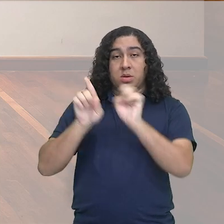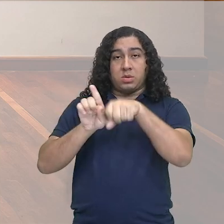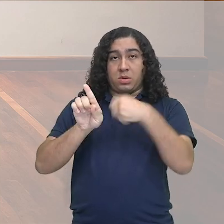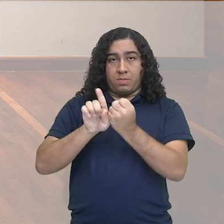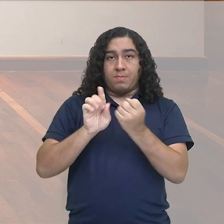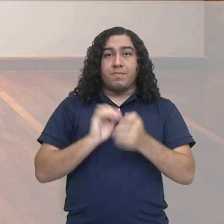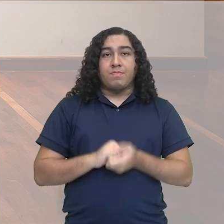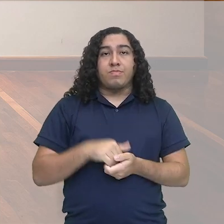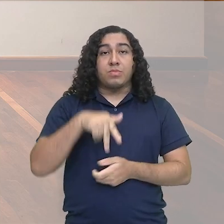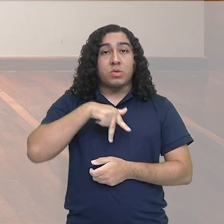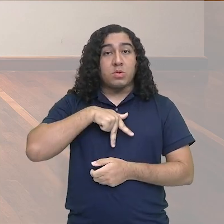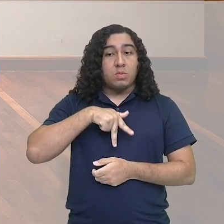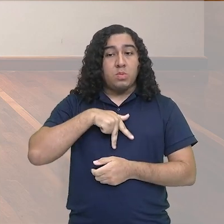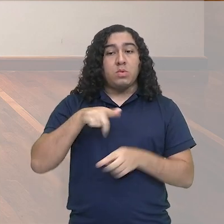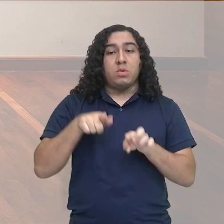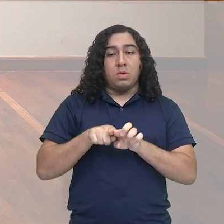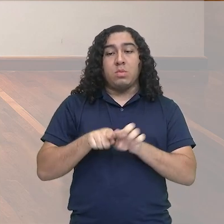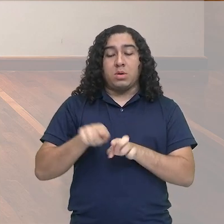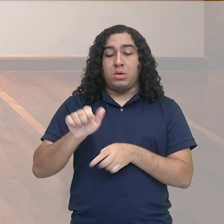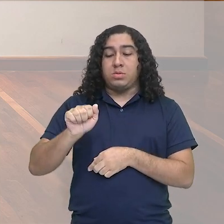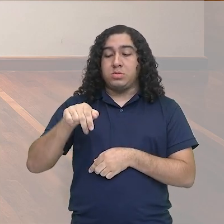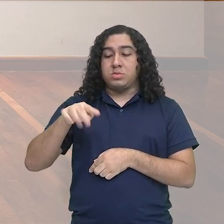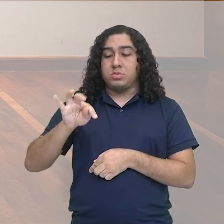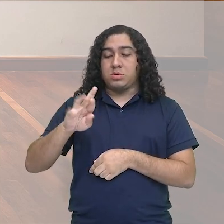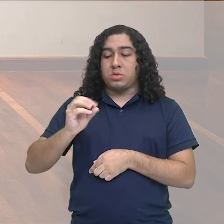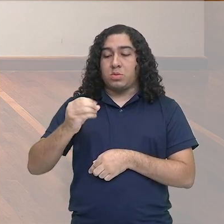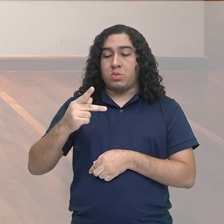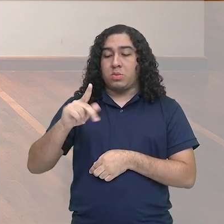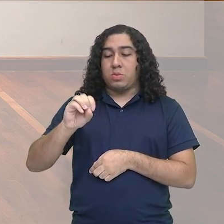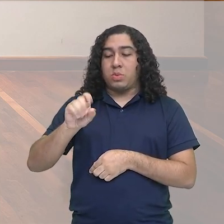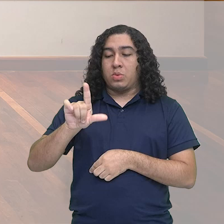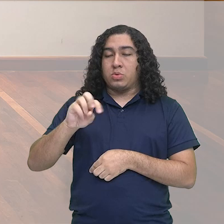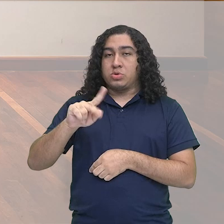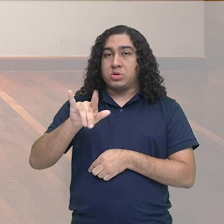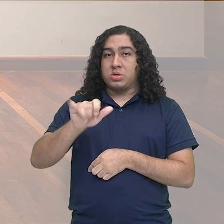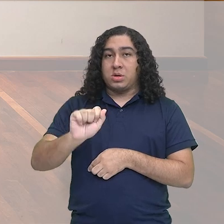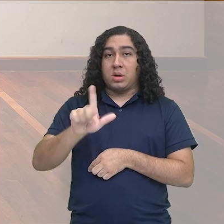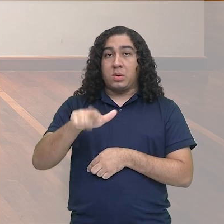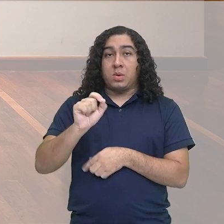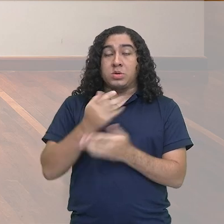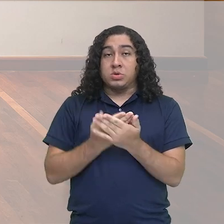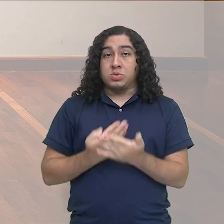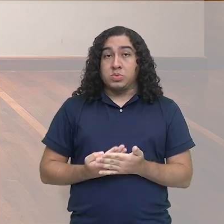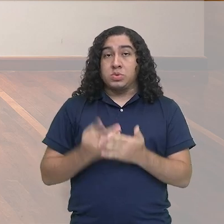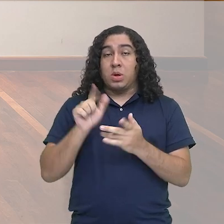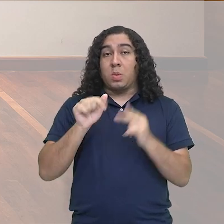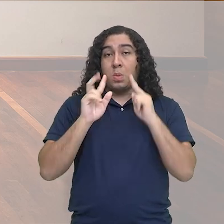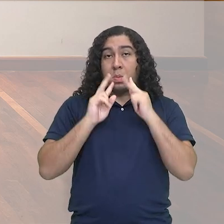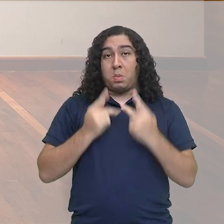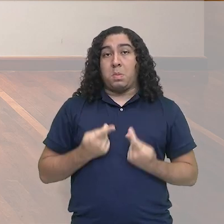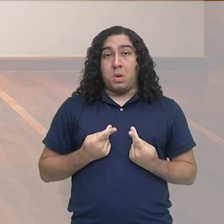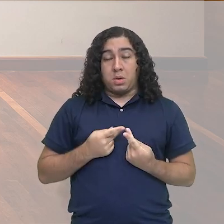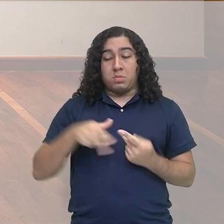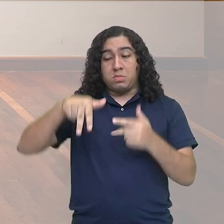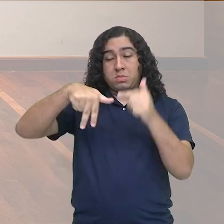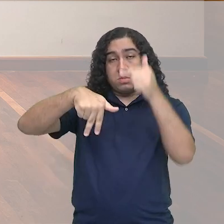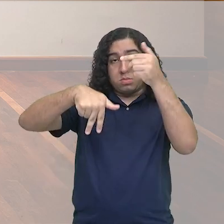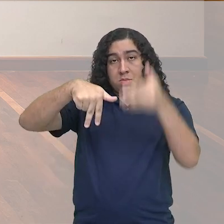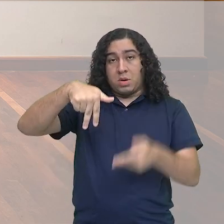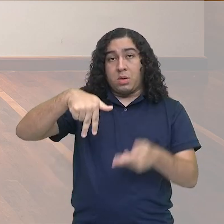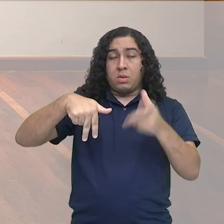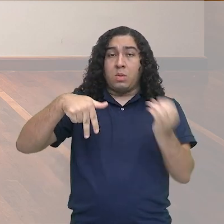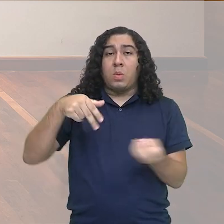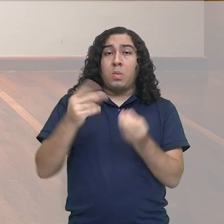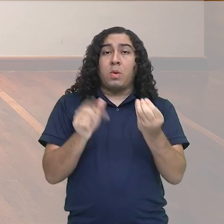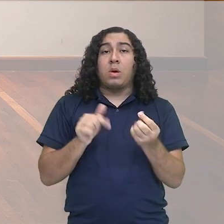antropologia também é uma outra ciência. Essa ciência estuda o ser humano em suas dimensões de origem,